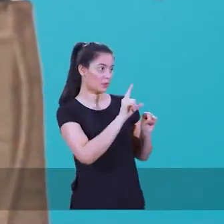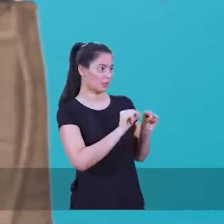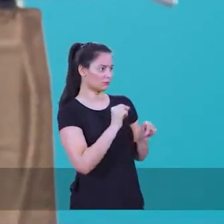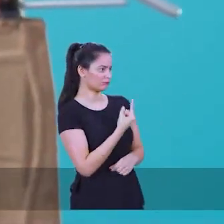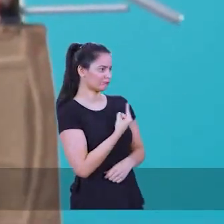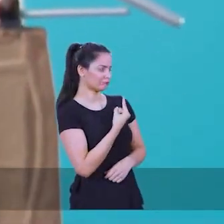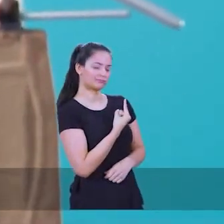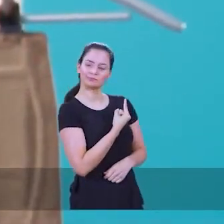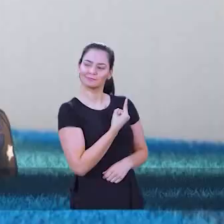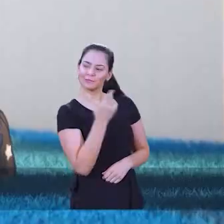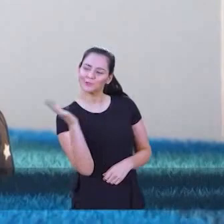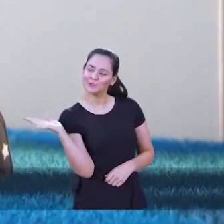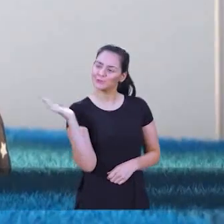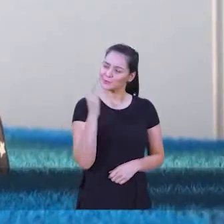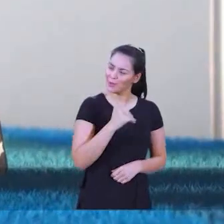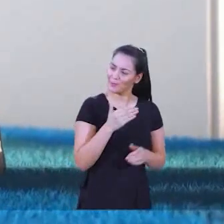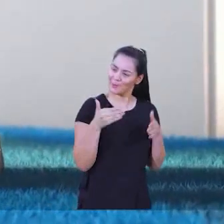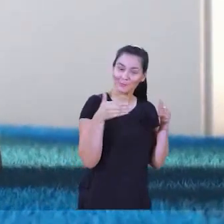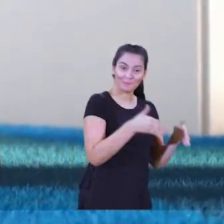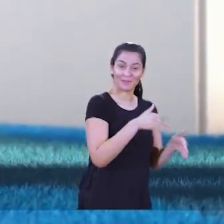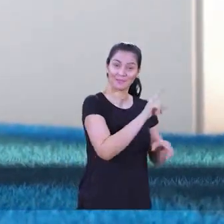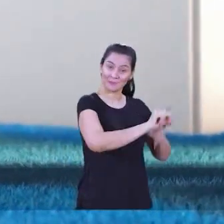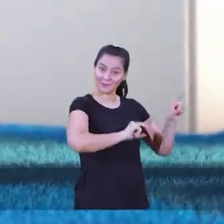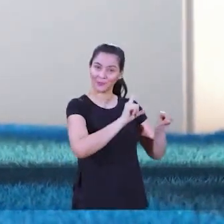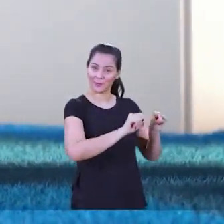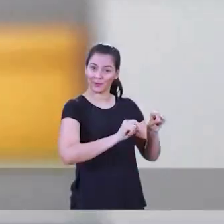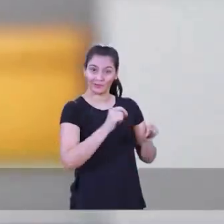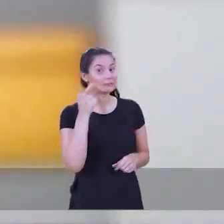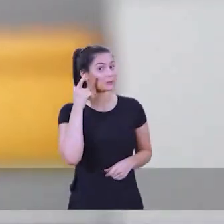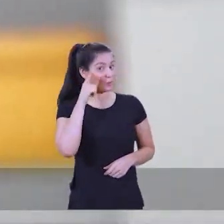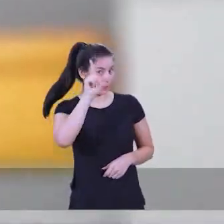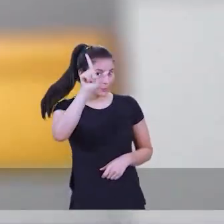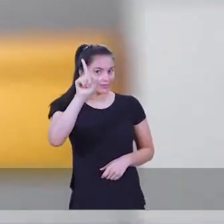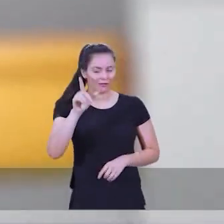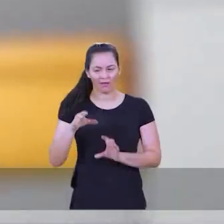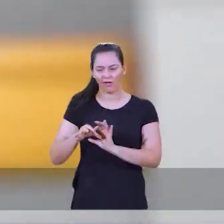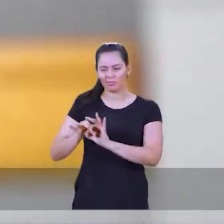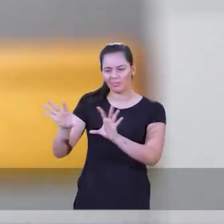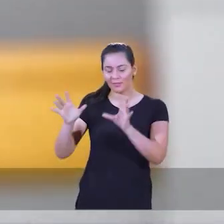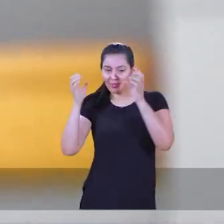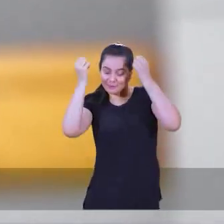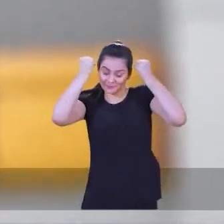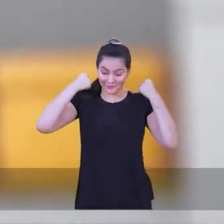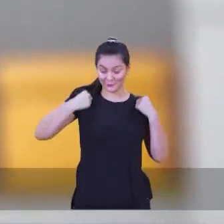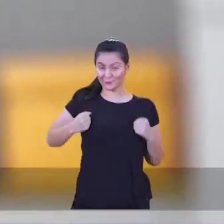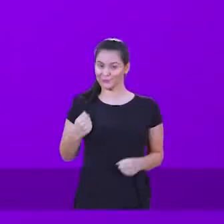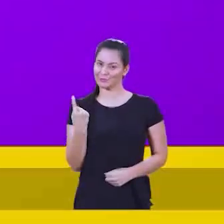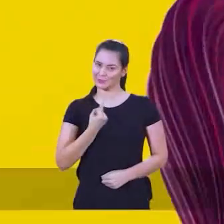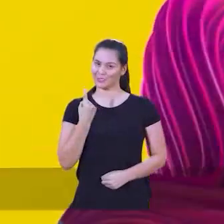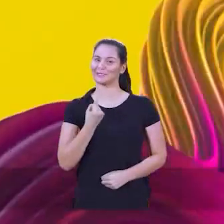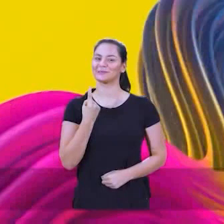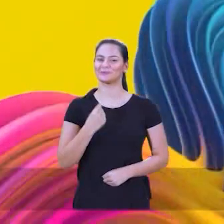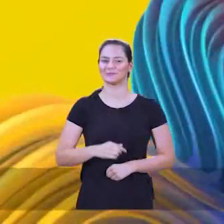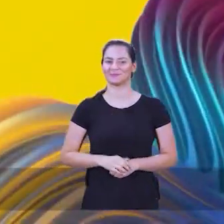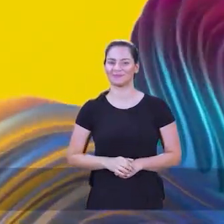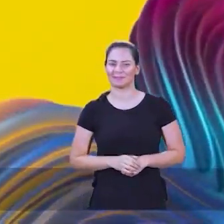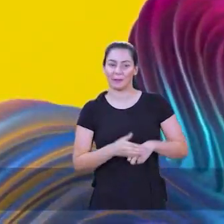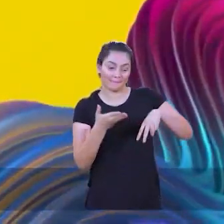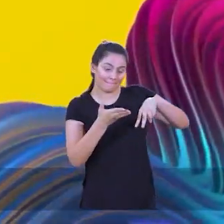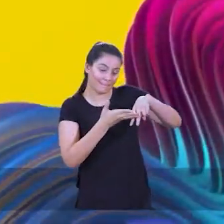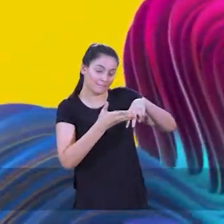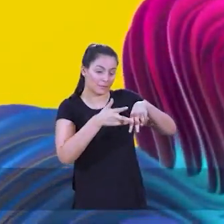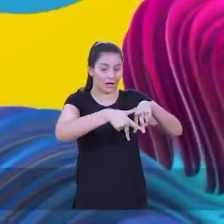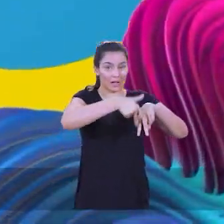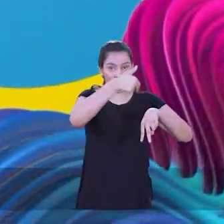invés de decidir pela criança, convide ela a escolher junto. Se ela conseguir, deixe que ela vista a roupa sozinha.